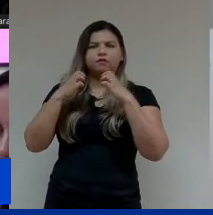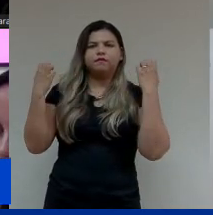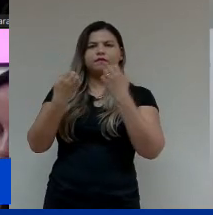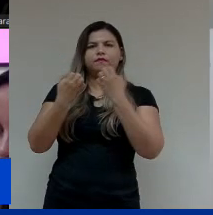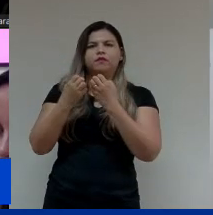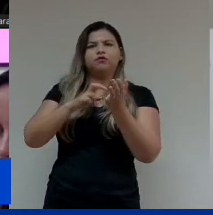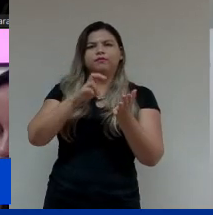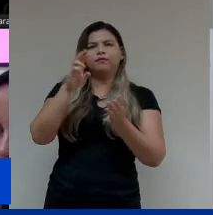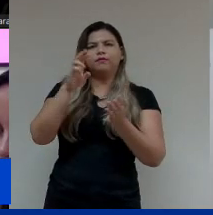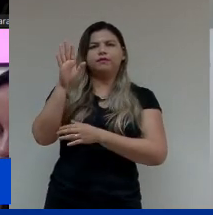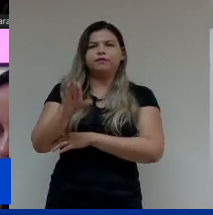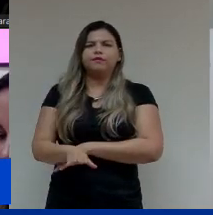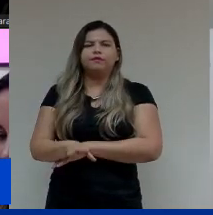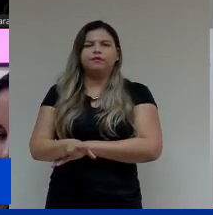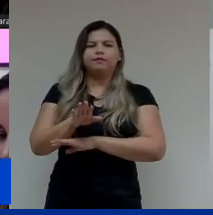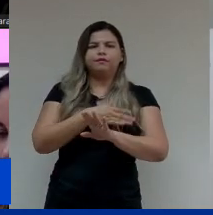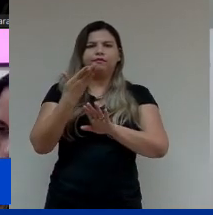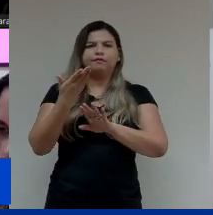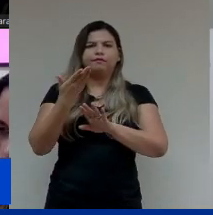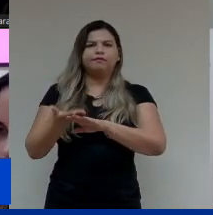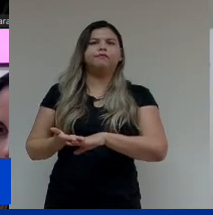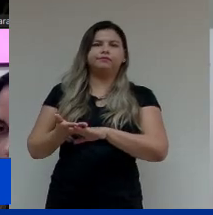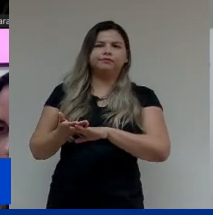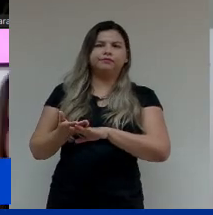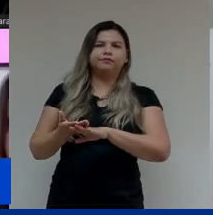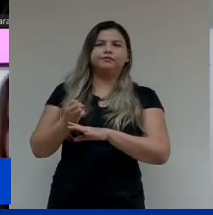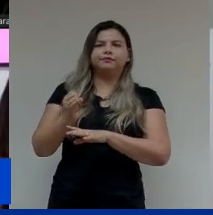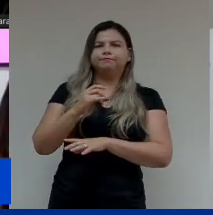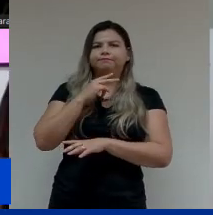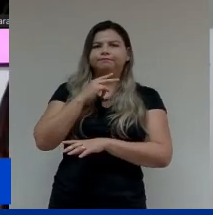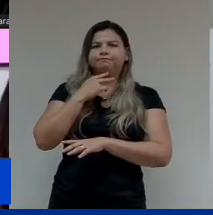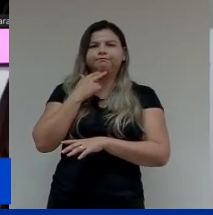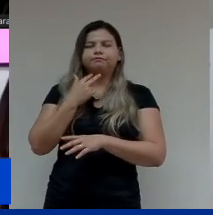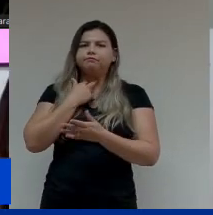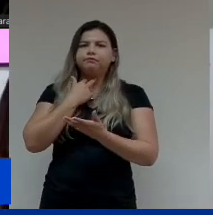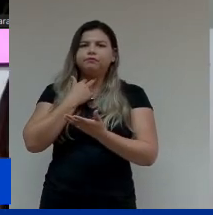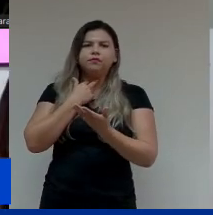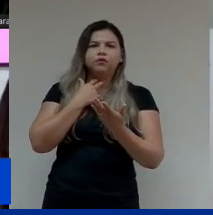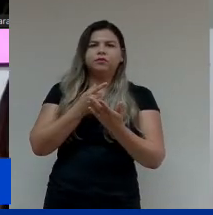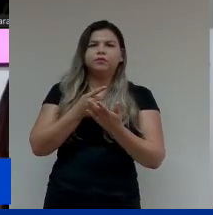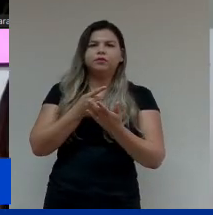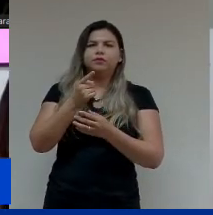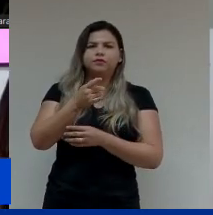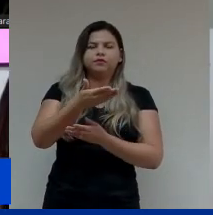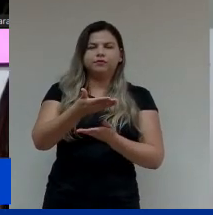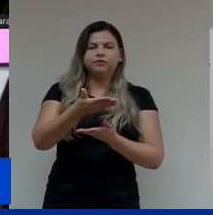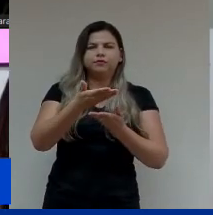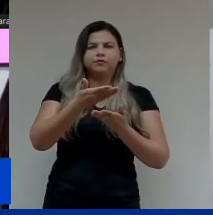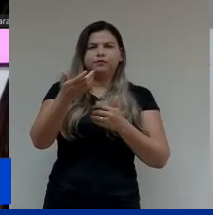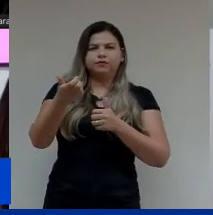tarde. E aí, se acontecer, eu comunico a Cleime, aí Vossa Excelência pode presidir?